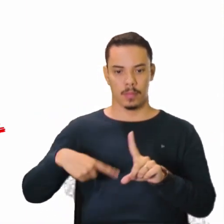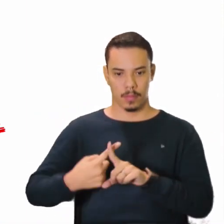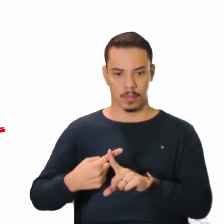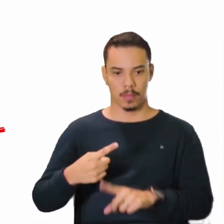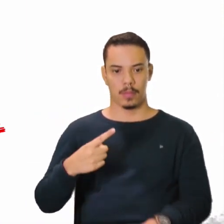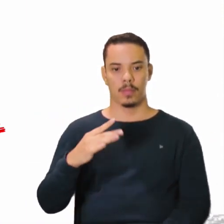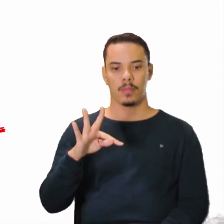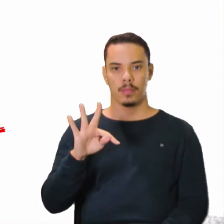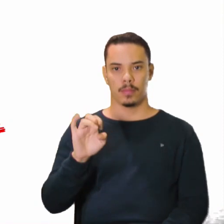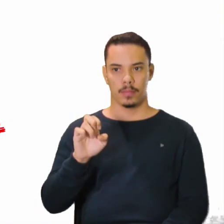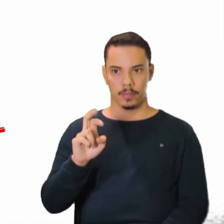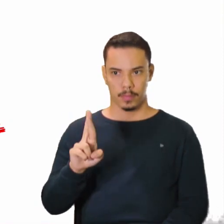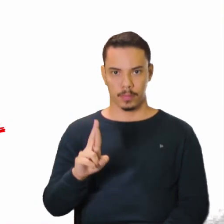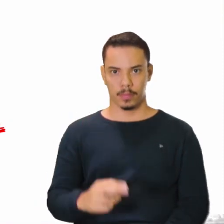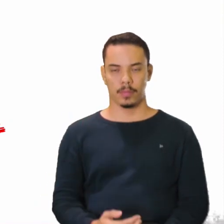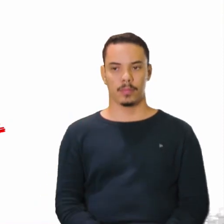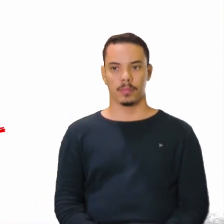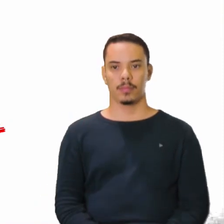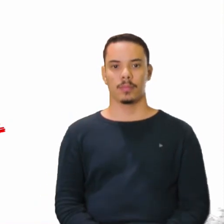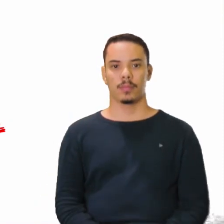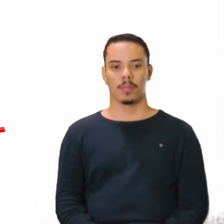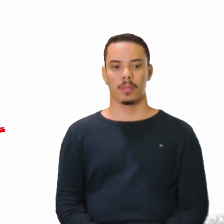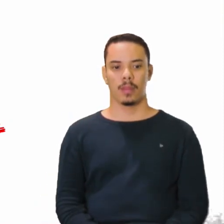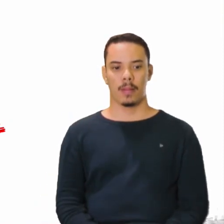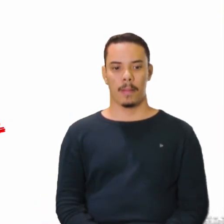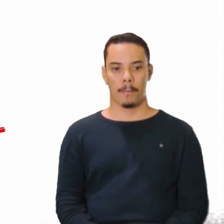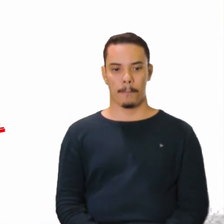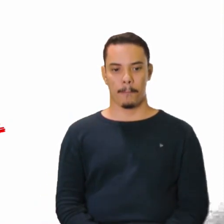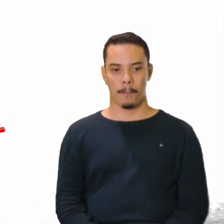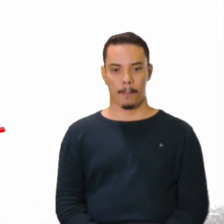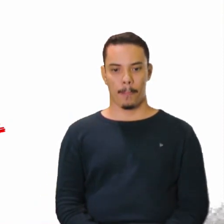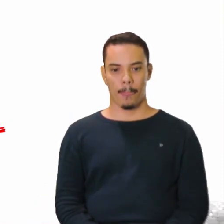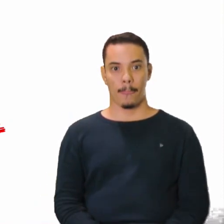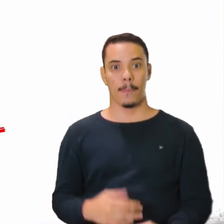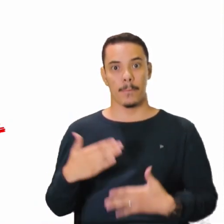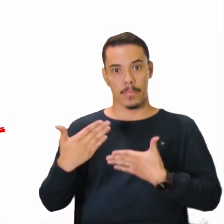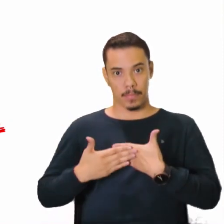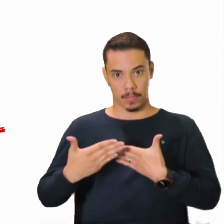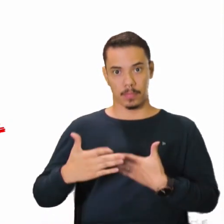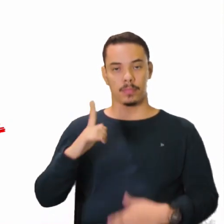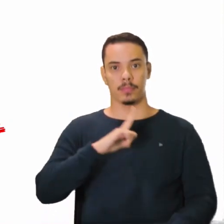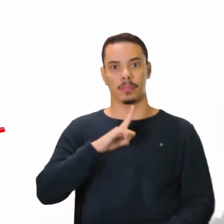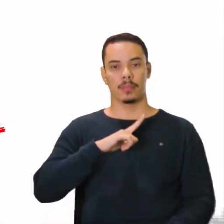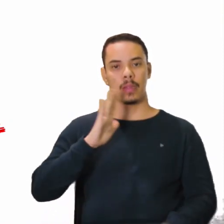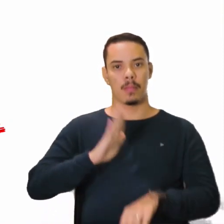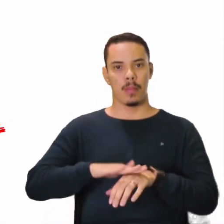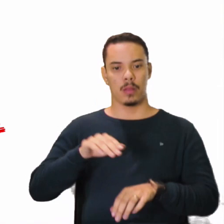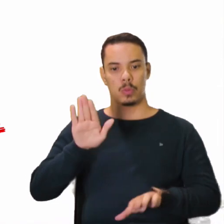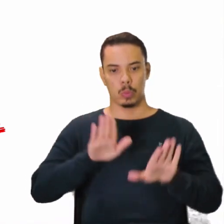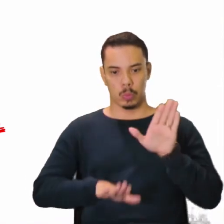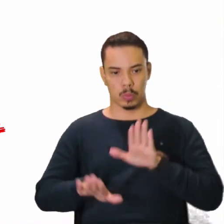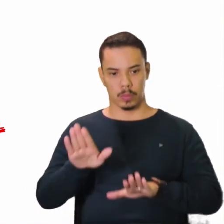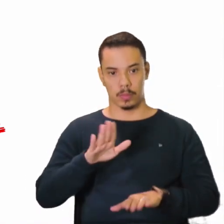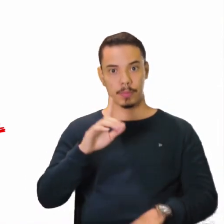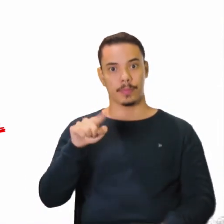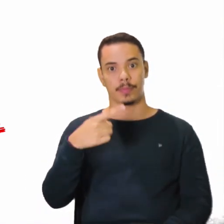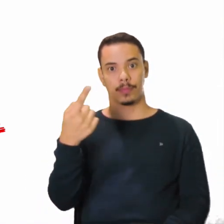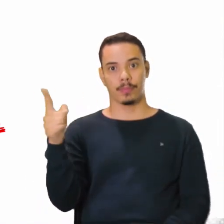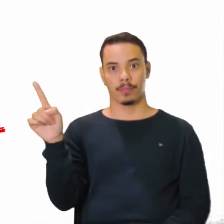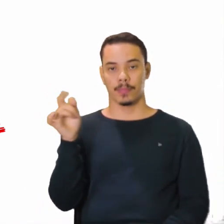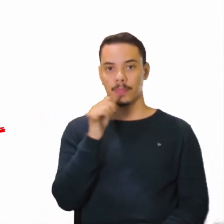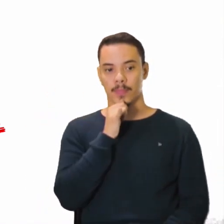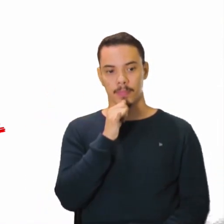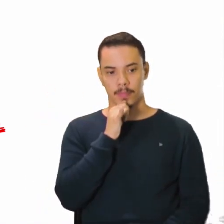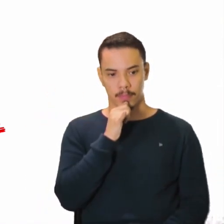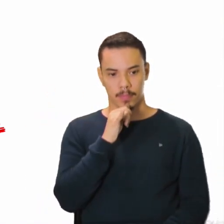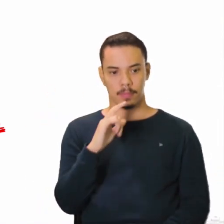no infinitivo. Então, daqui por diante, terei mais cuidado. E o nosso último exemplo? Tenho